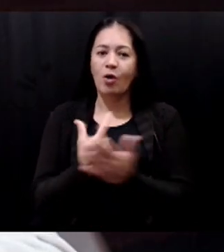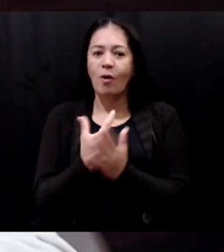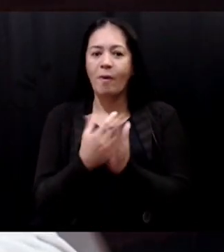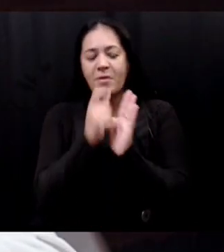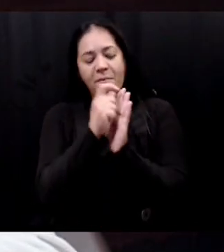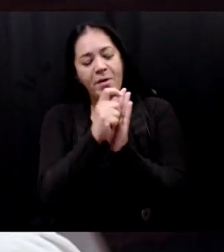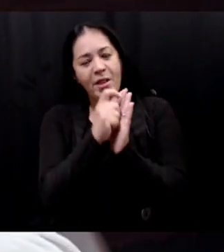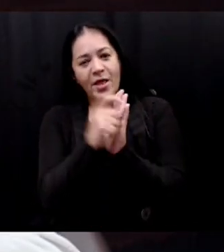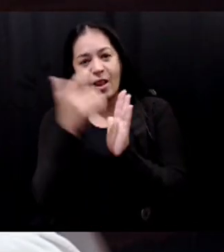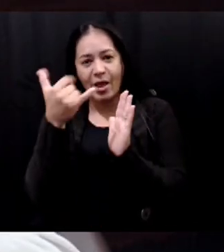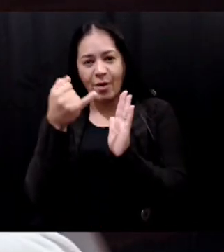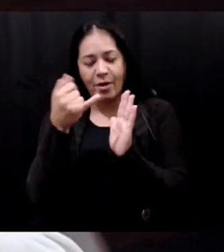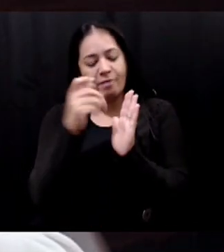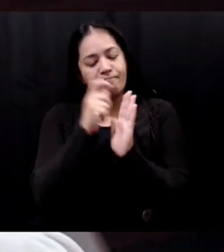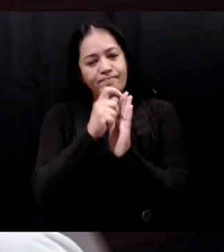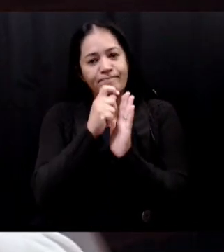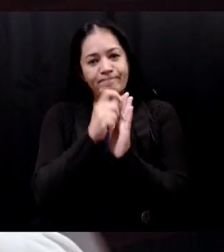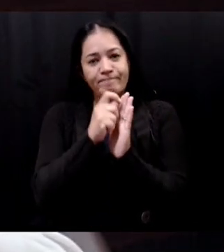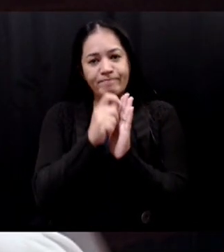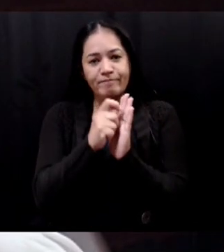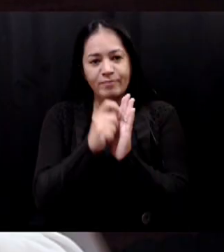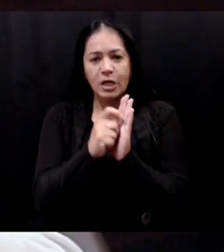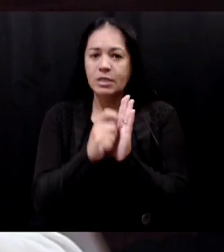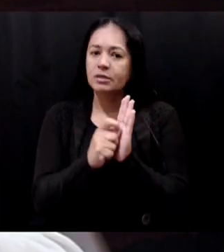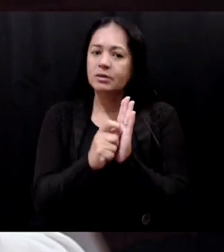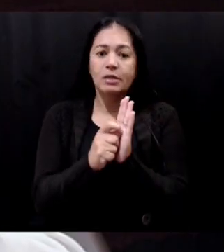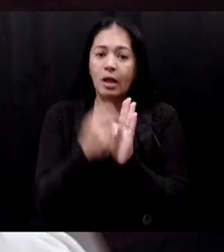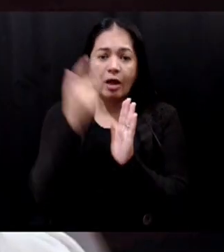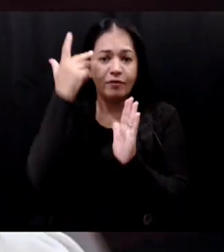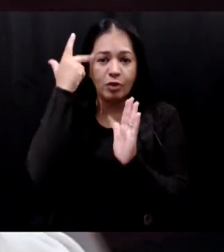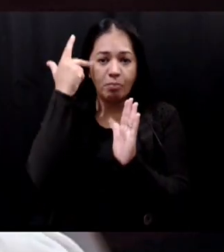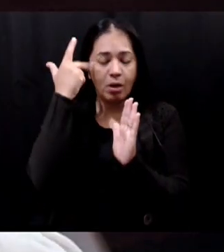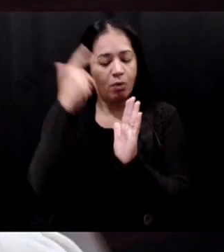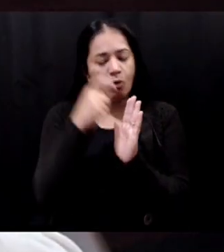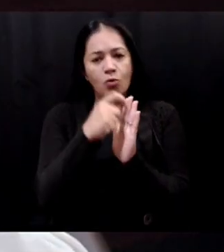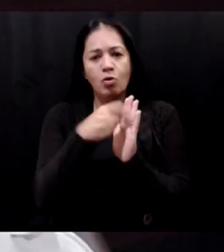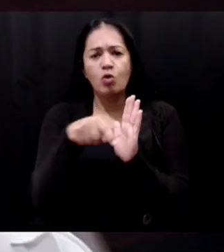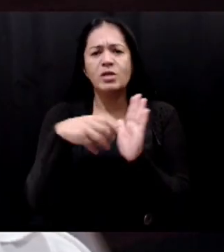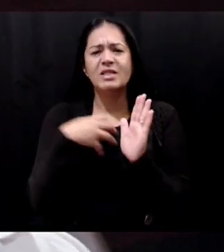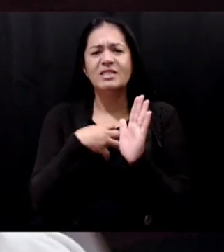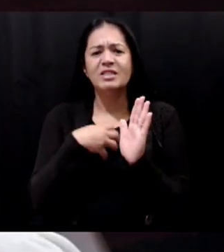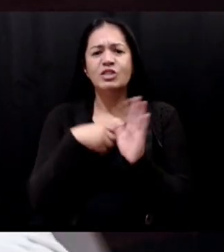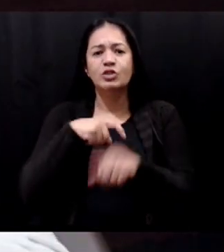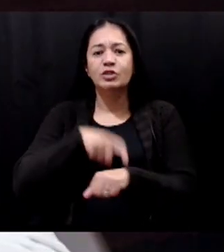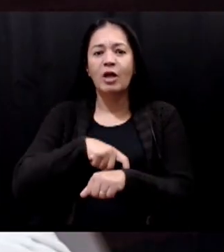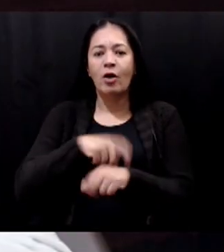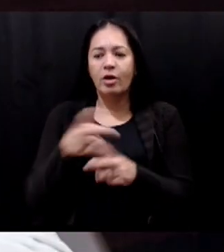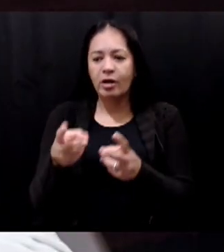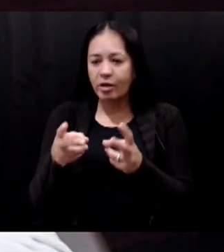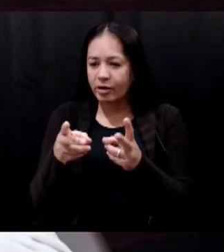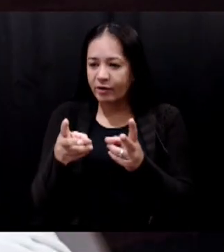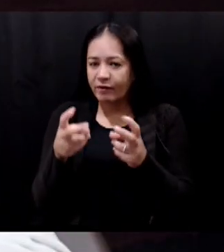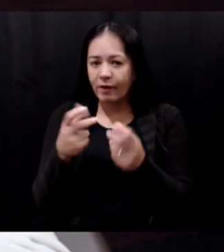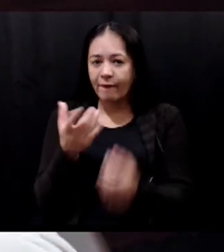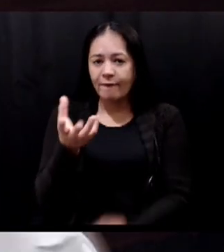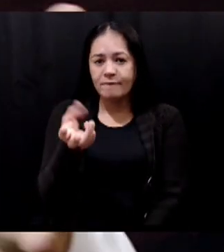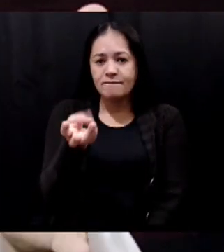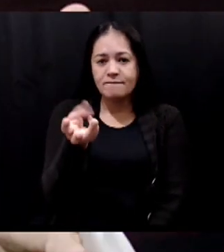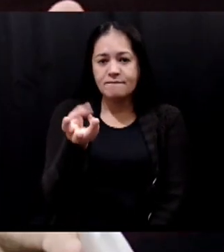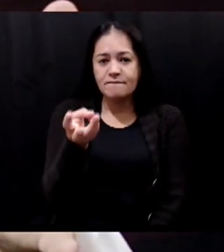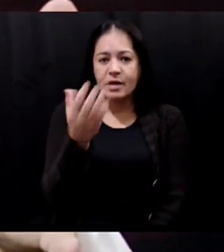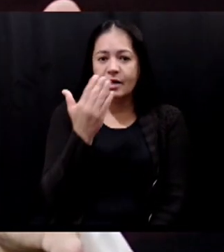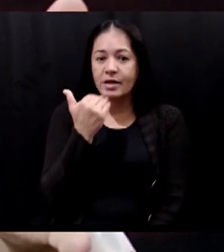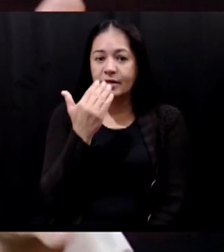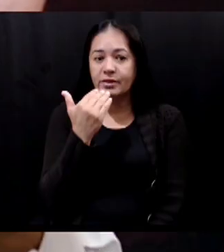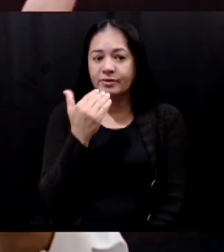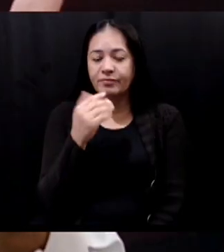caneta e escrever, né, no bloquinho o que ele sentiu naquele momento. Então, no caso de uma compulsão alimentar, vai